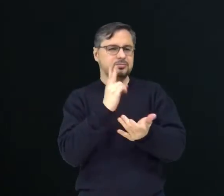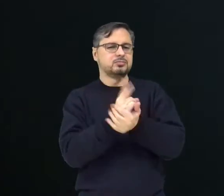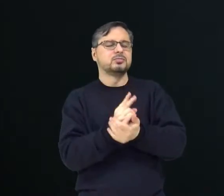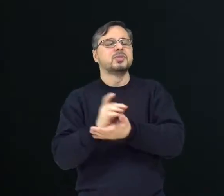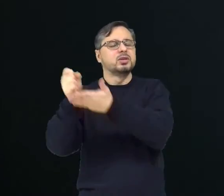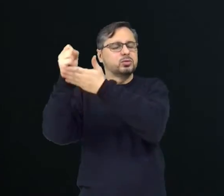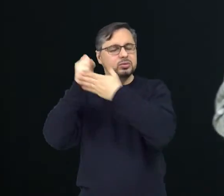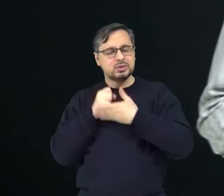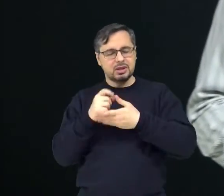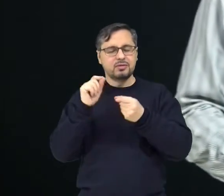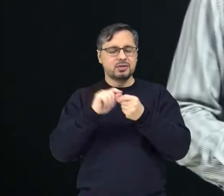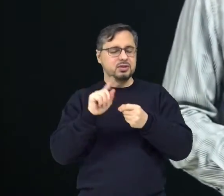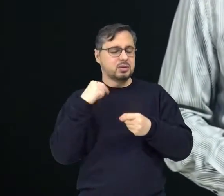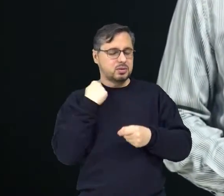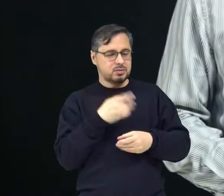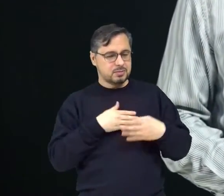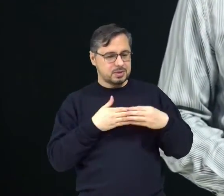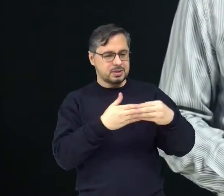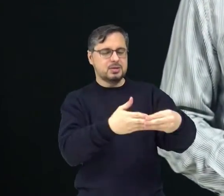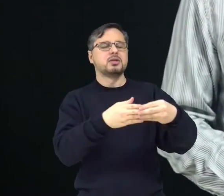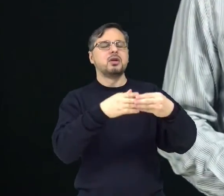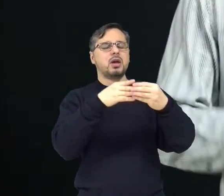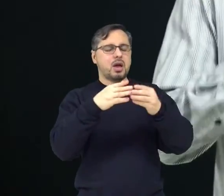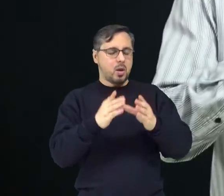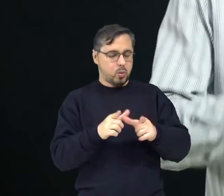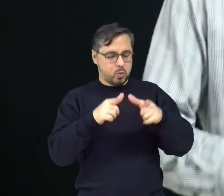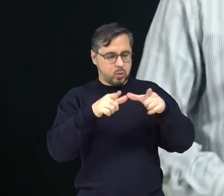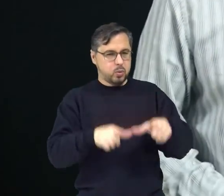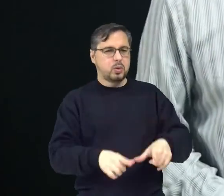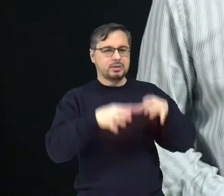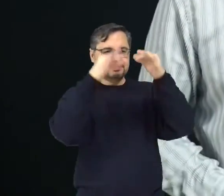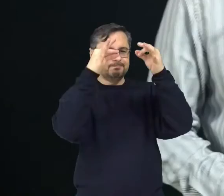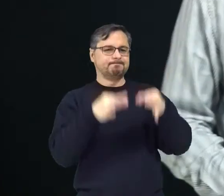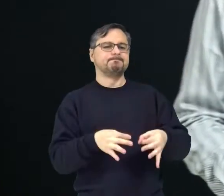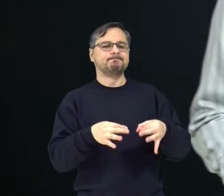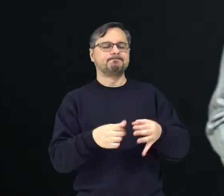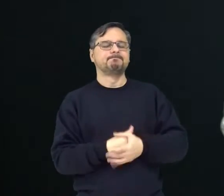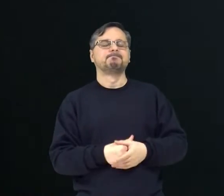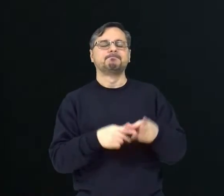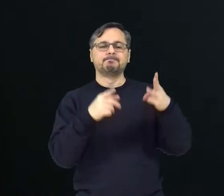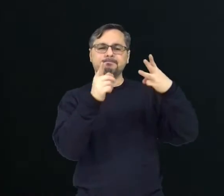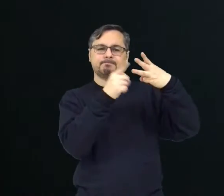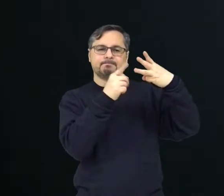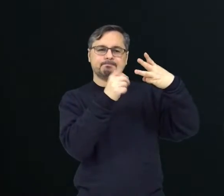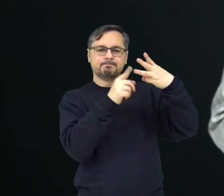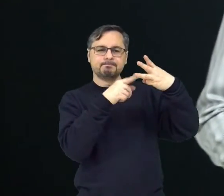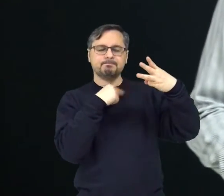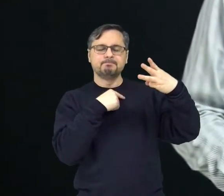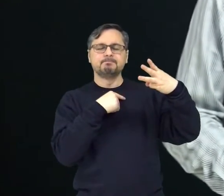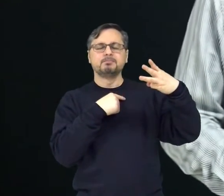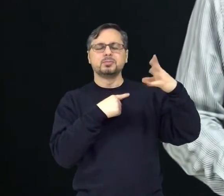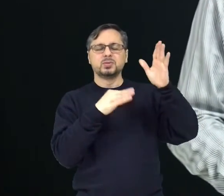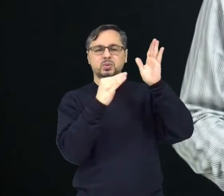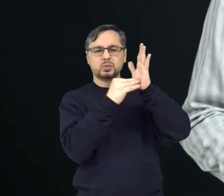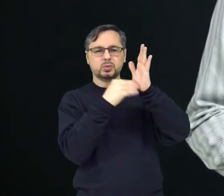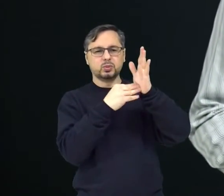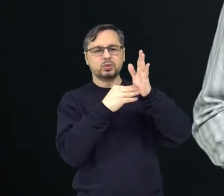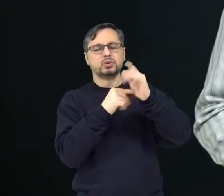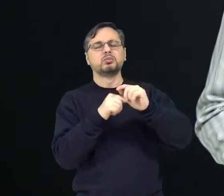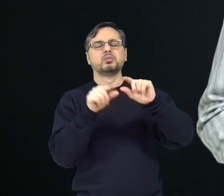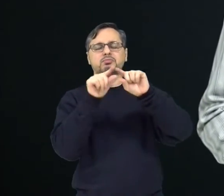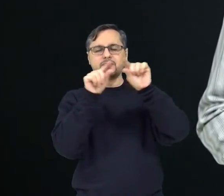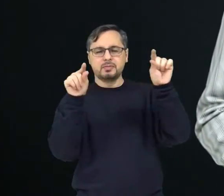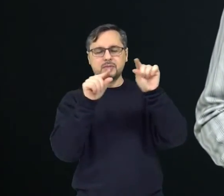então chegar ao porto desejado. Terceiro e último ponto que eu quero destacar para